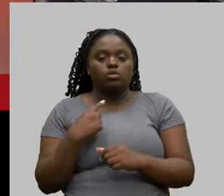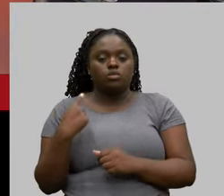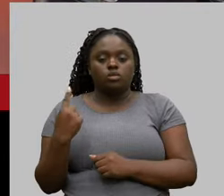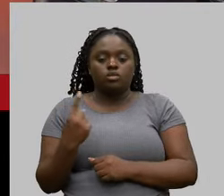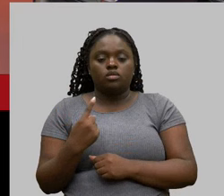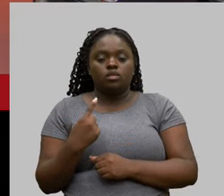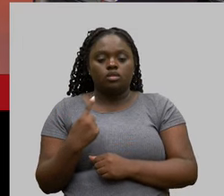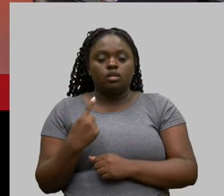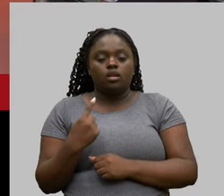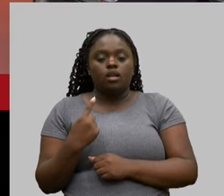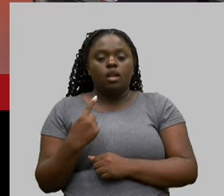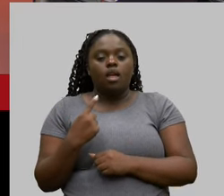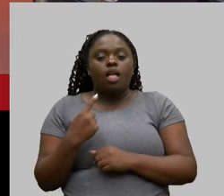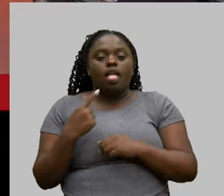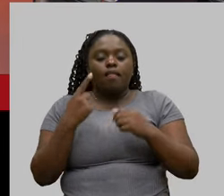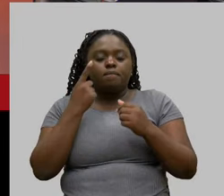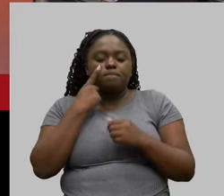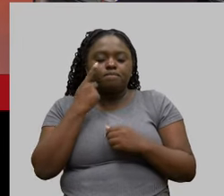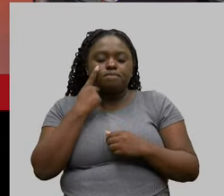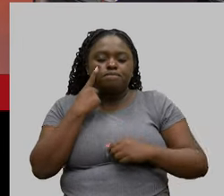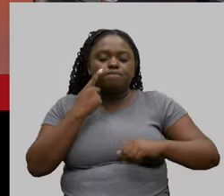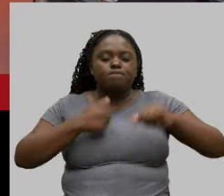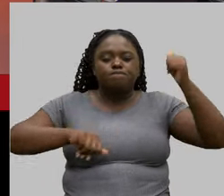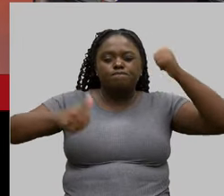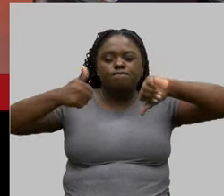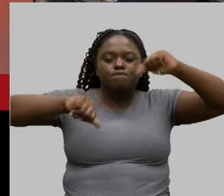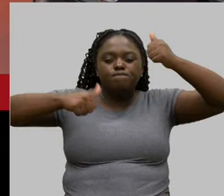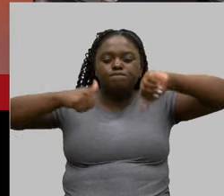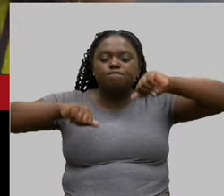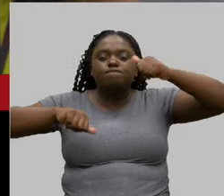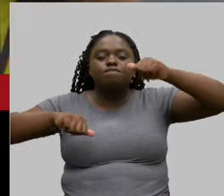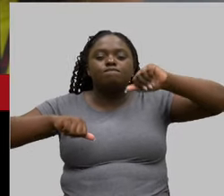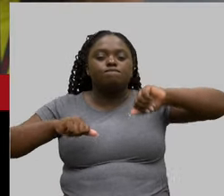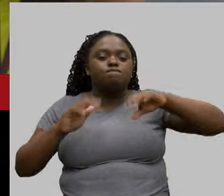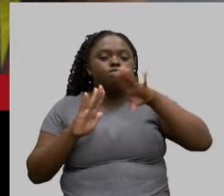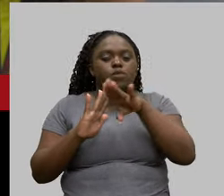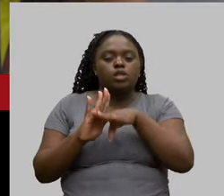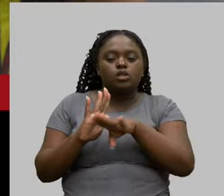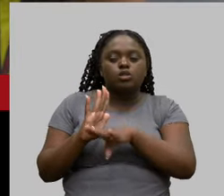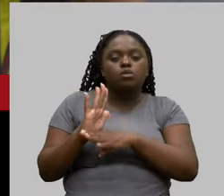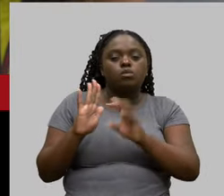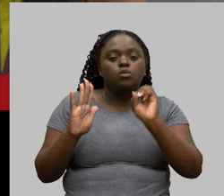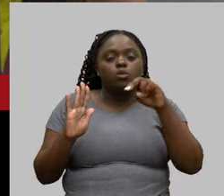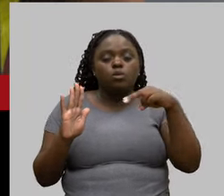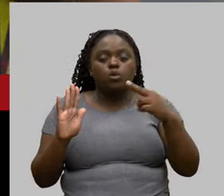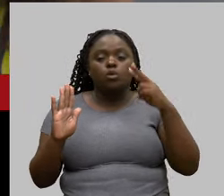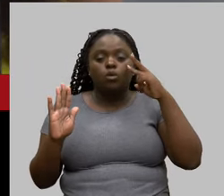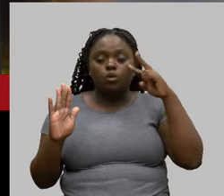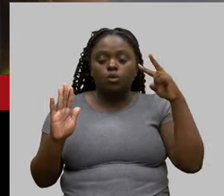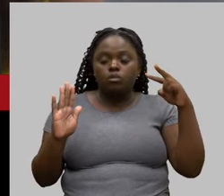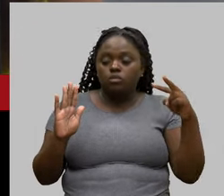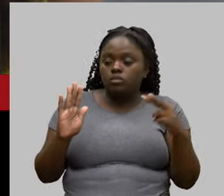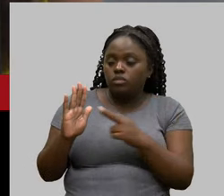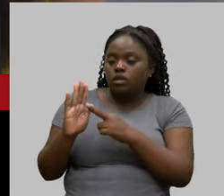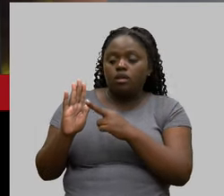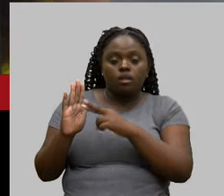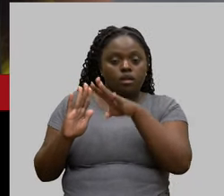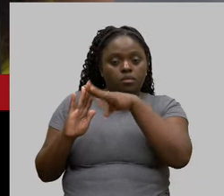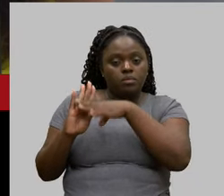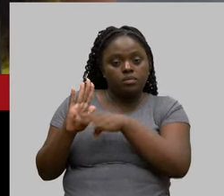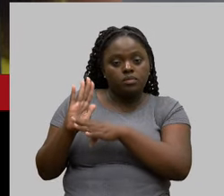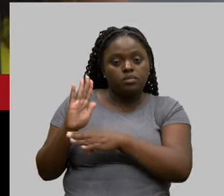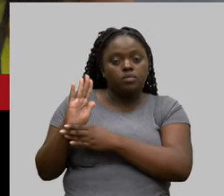pela observância ao princípio ou pela observância ao princípio da vedação